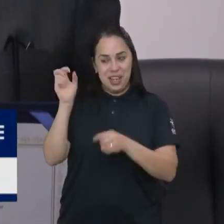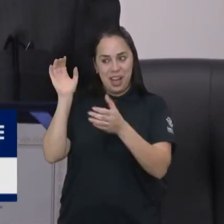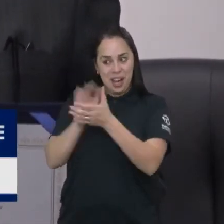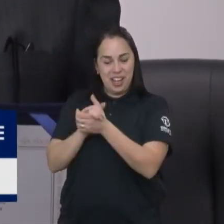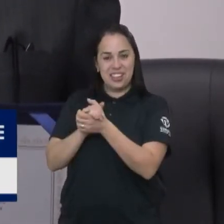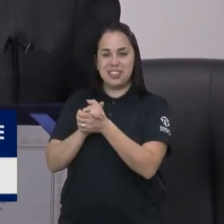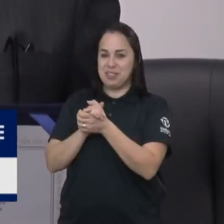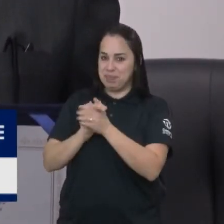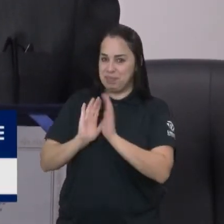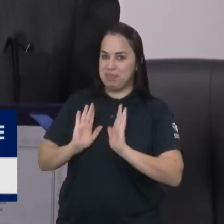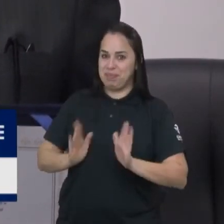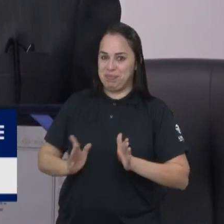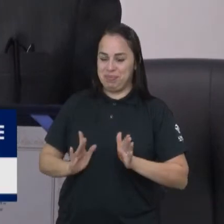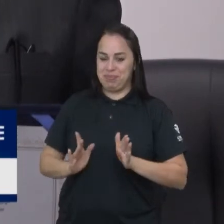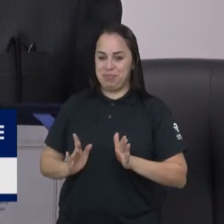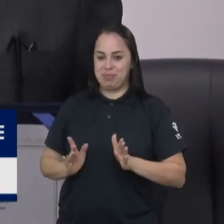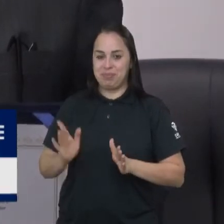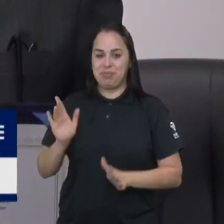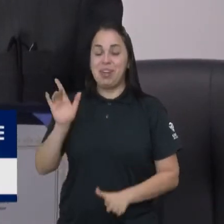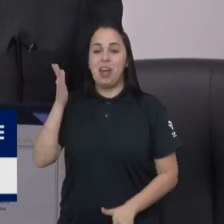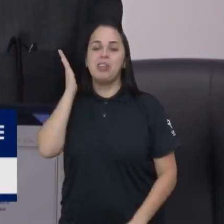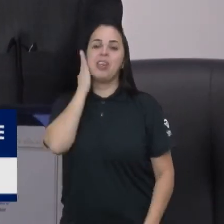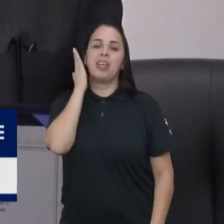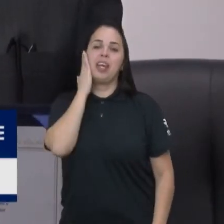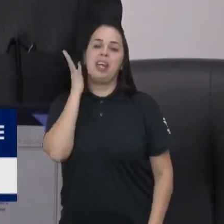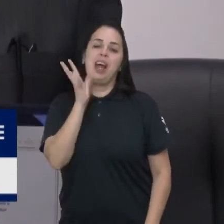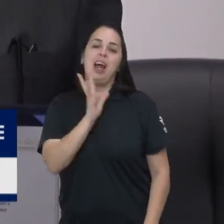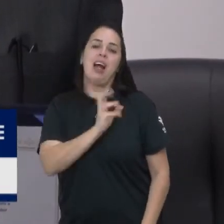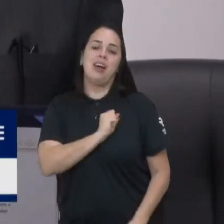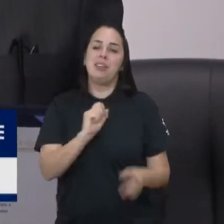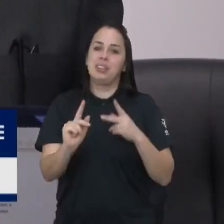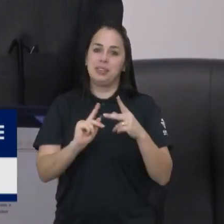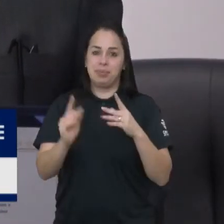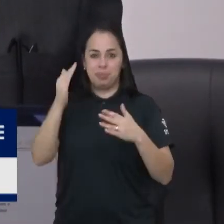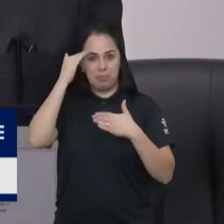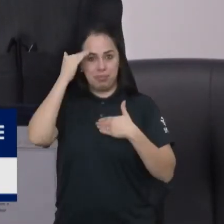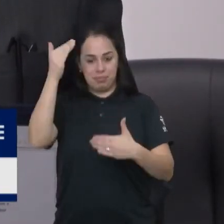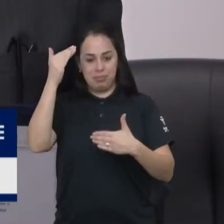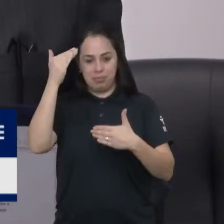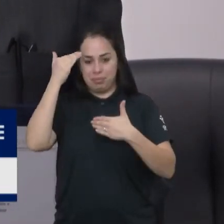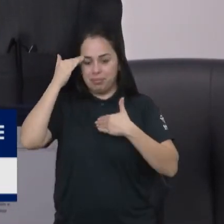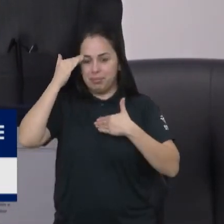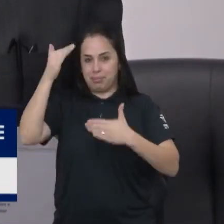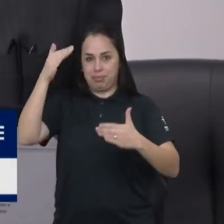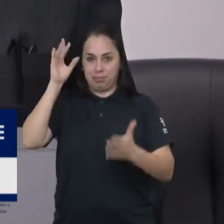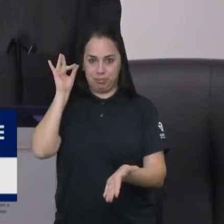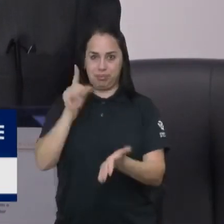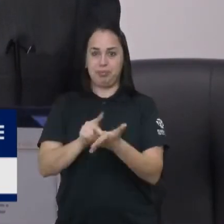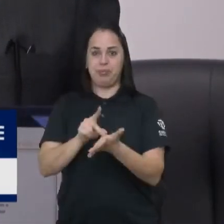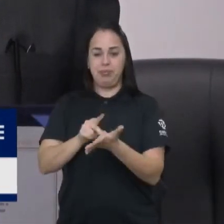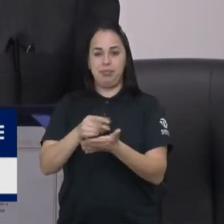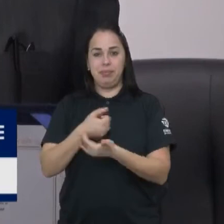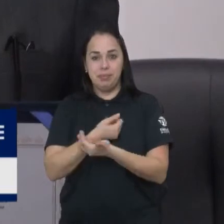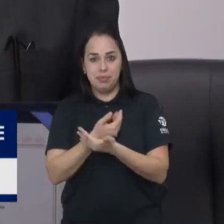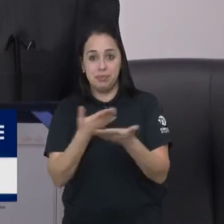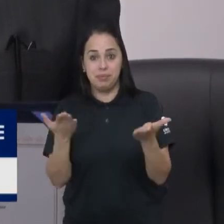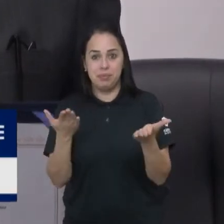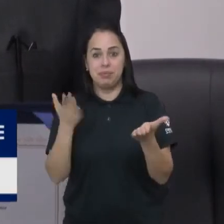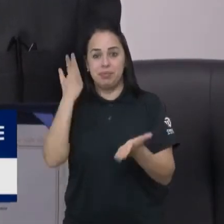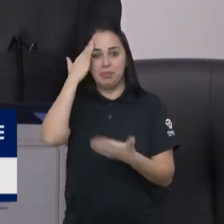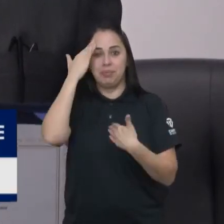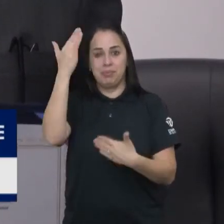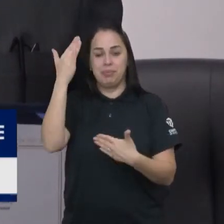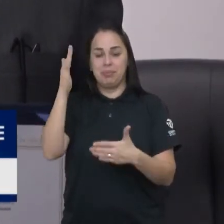eu sei que ele ama essa cidade. E muito obrigada por isso. Viu? Muito obrigada mesmo a todos vocês, a